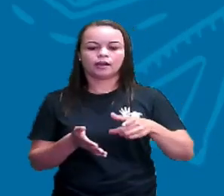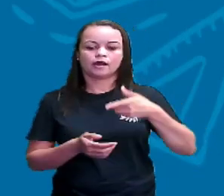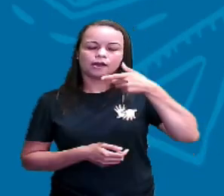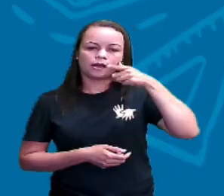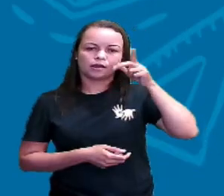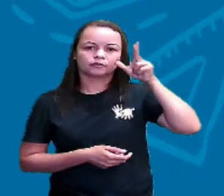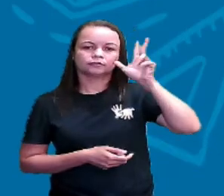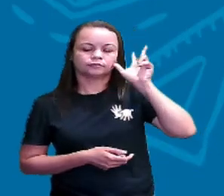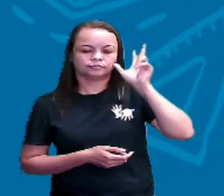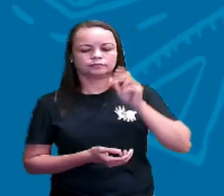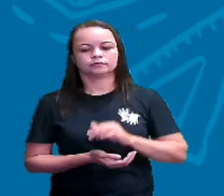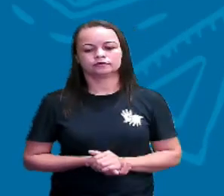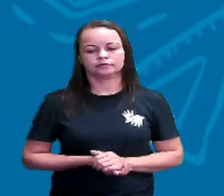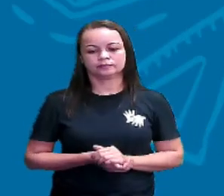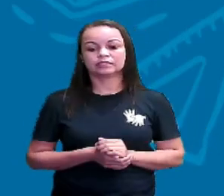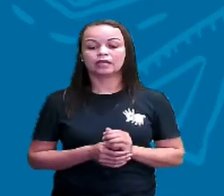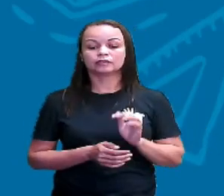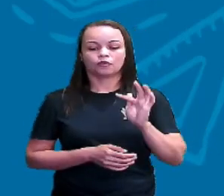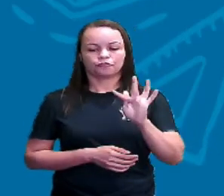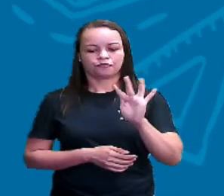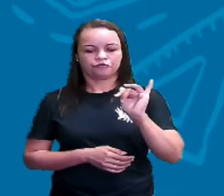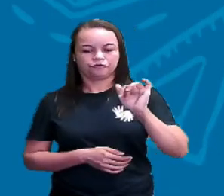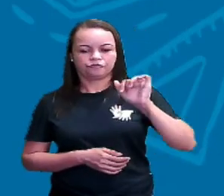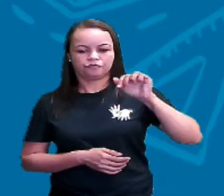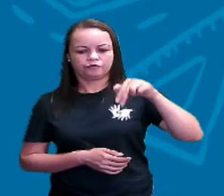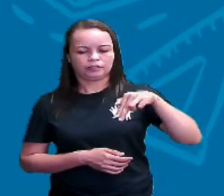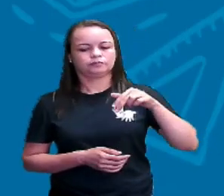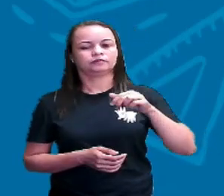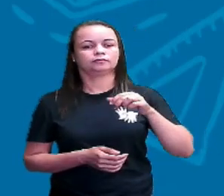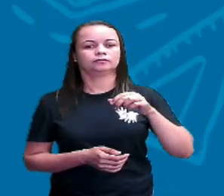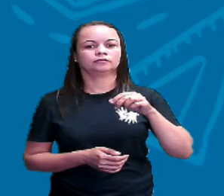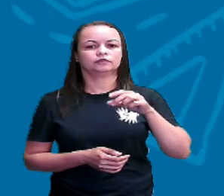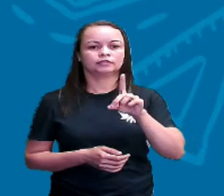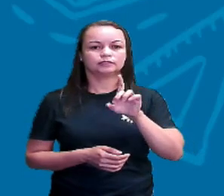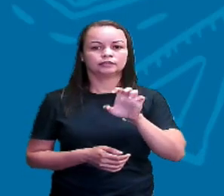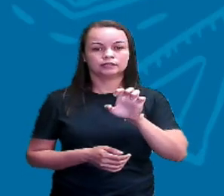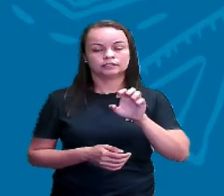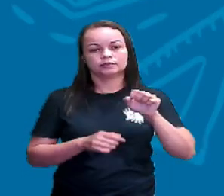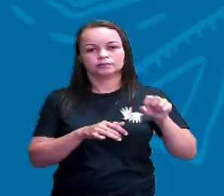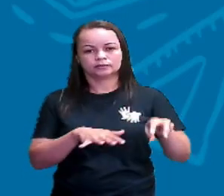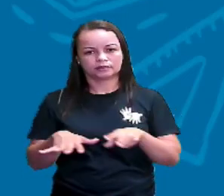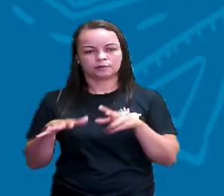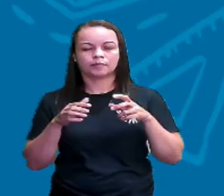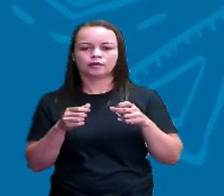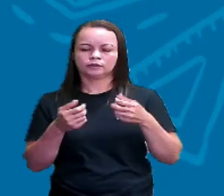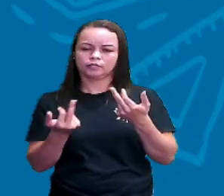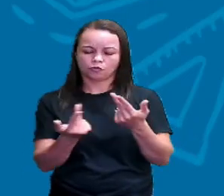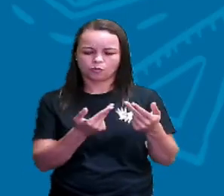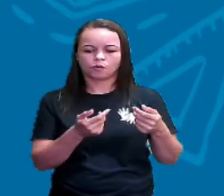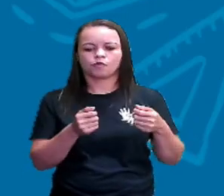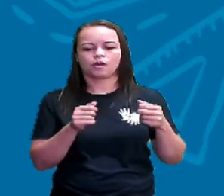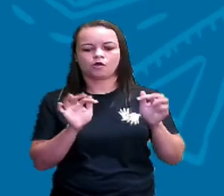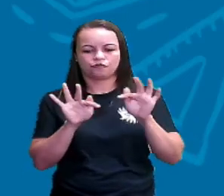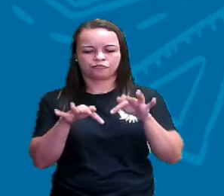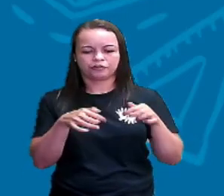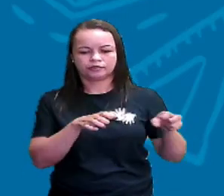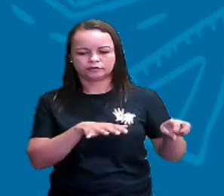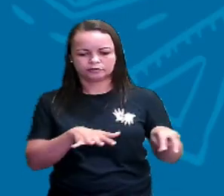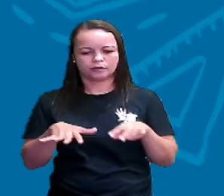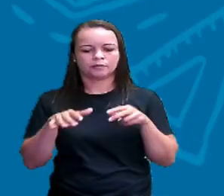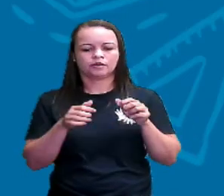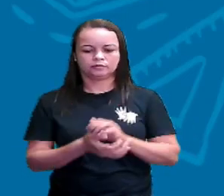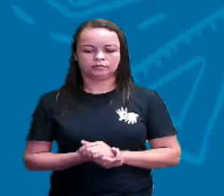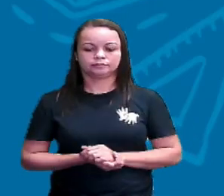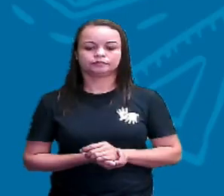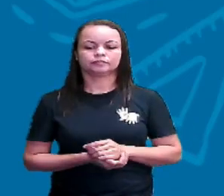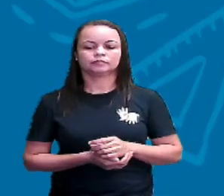semana, que são os finais de semana, e nós temos os dias laborales, que são os dias de